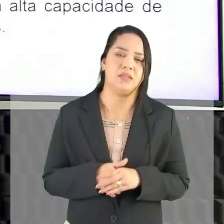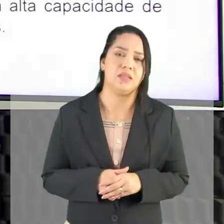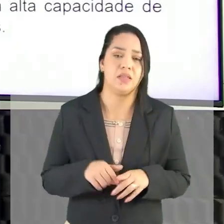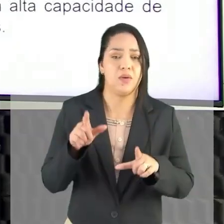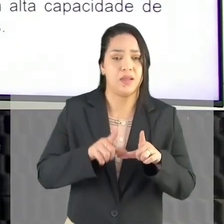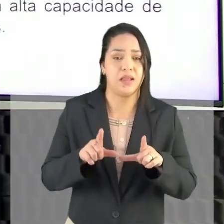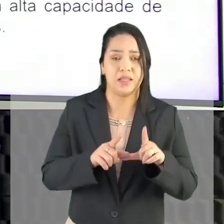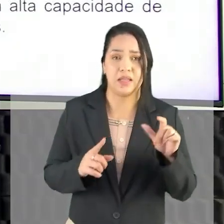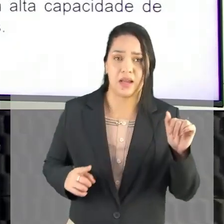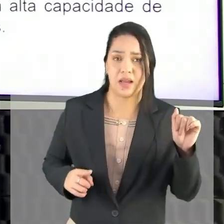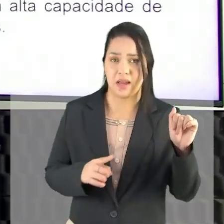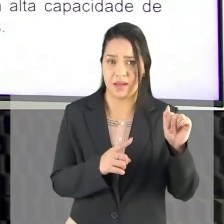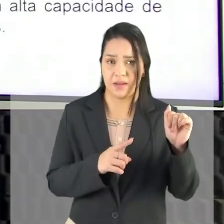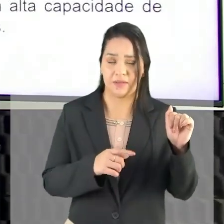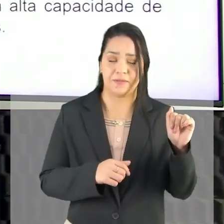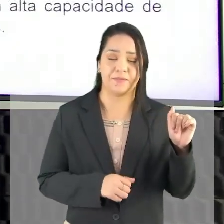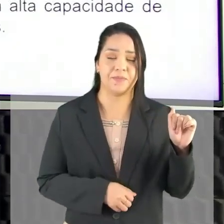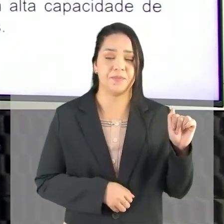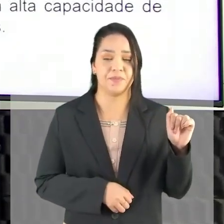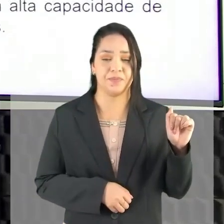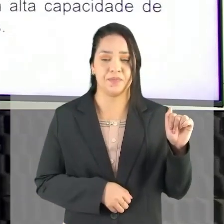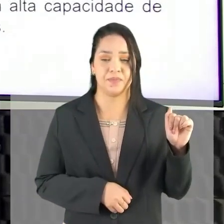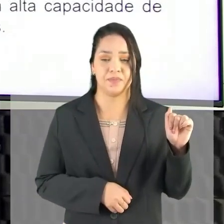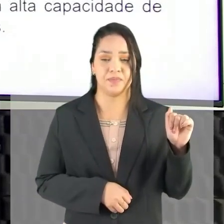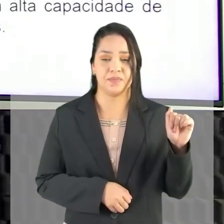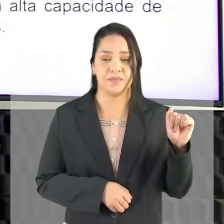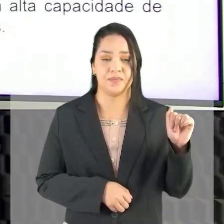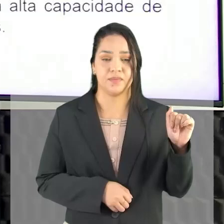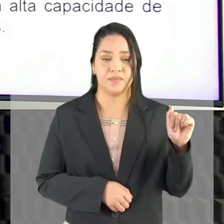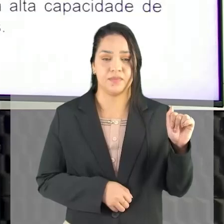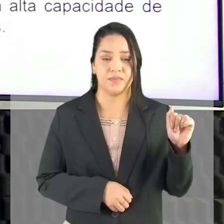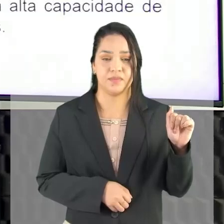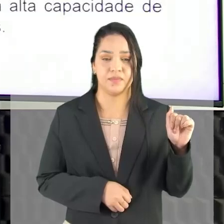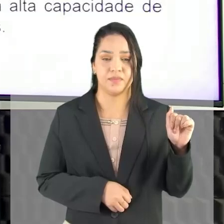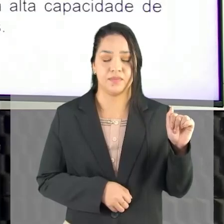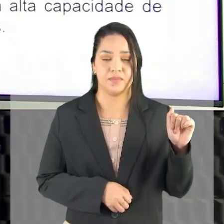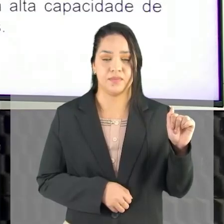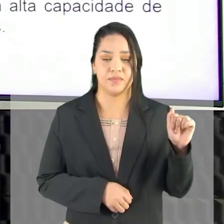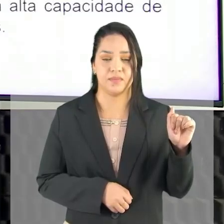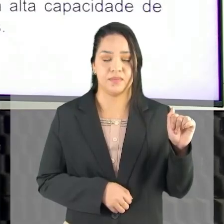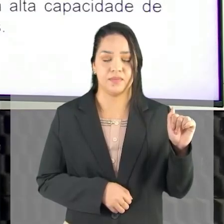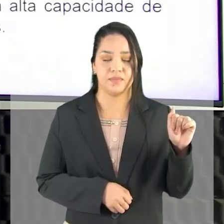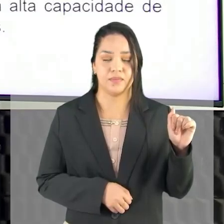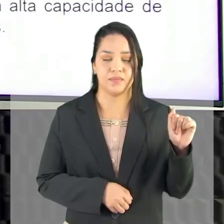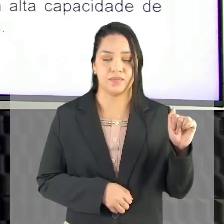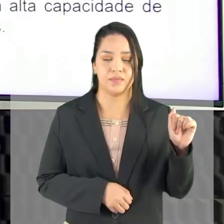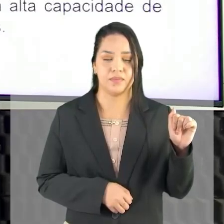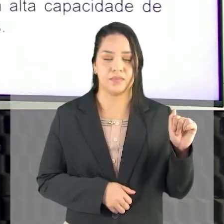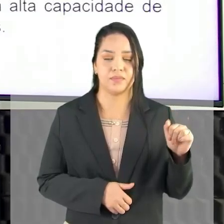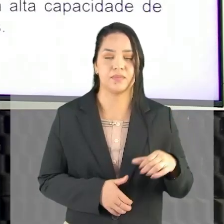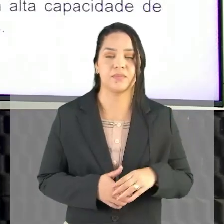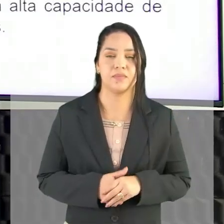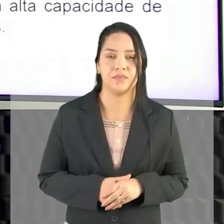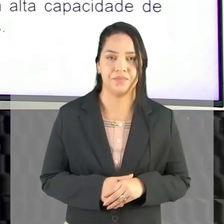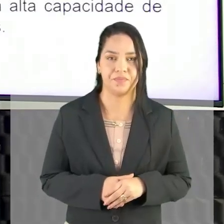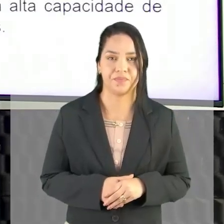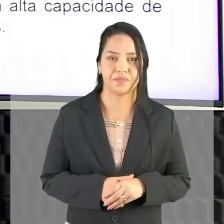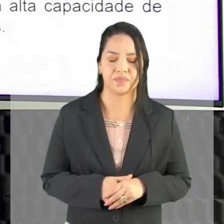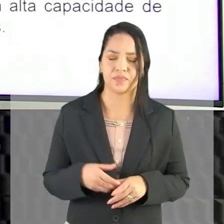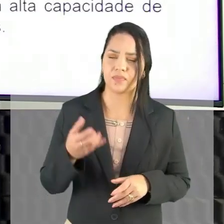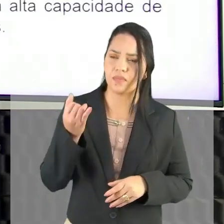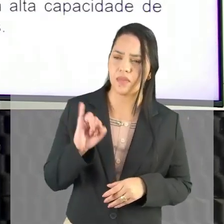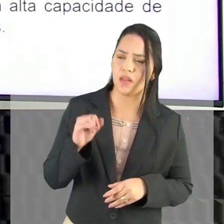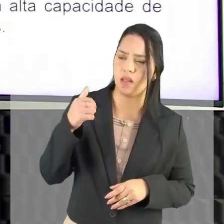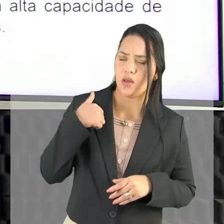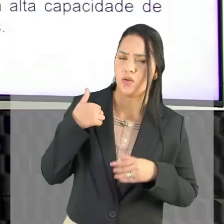Então, letra A, pela reconstrução dos leitos originais dos cursos d'água antes canalizados. Se eu